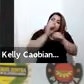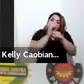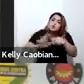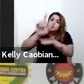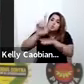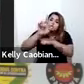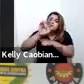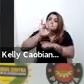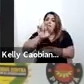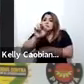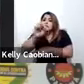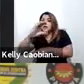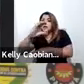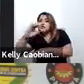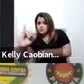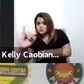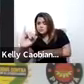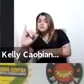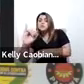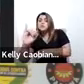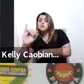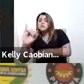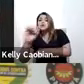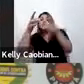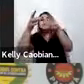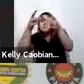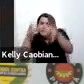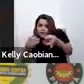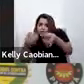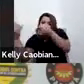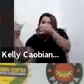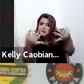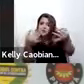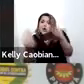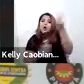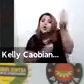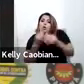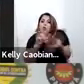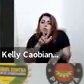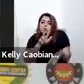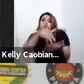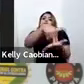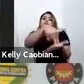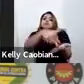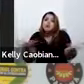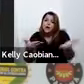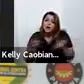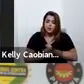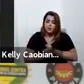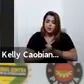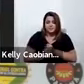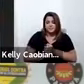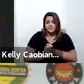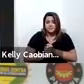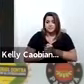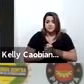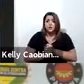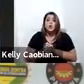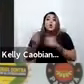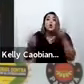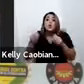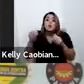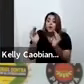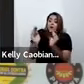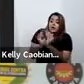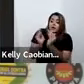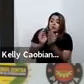aqui detalhar para nós como é que foram essas frentes de batalha, como foram esses dias, como é que foi travada essa luta no campo jurídico